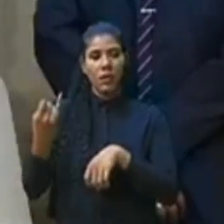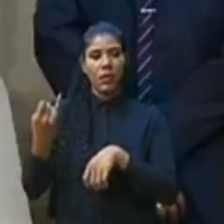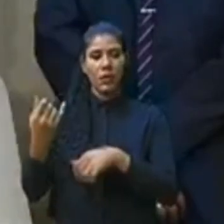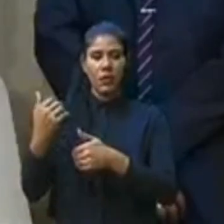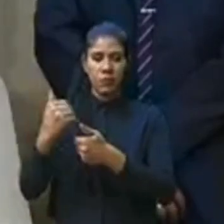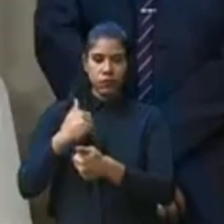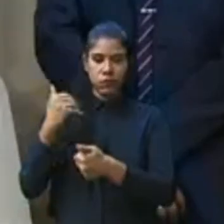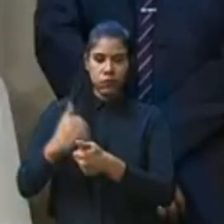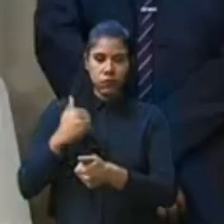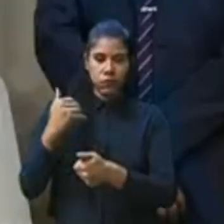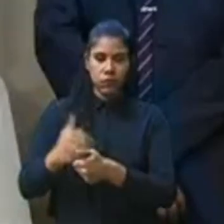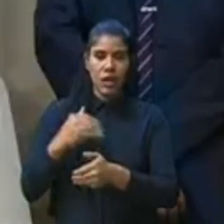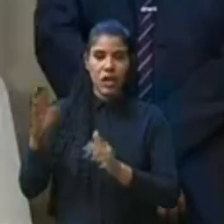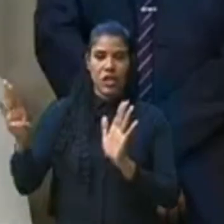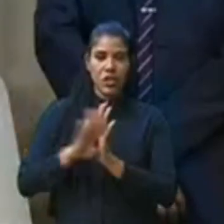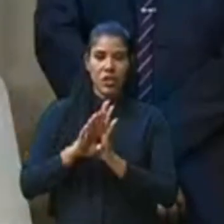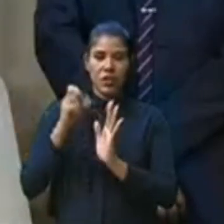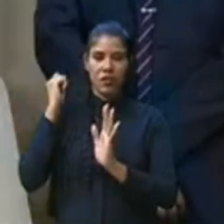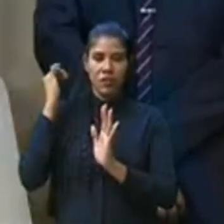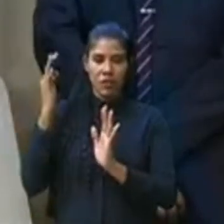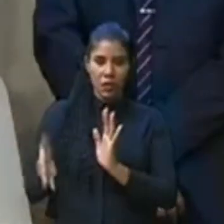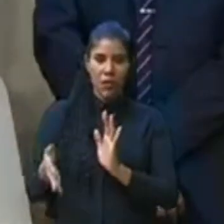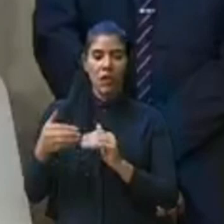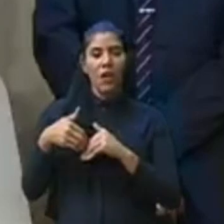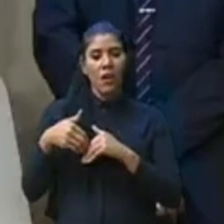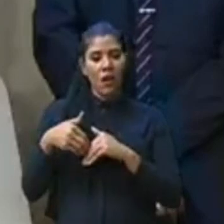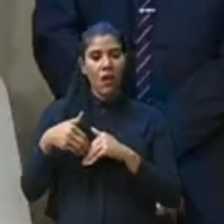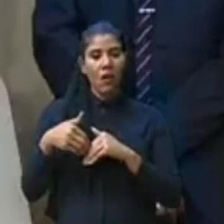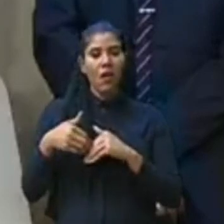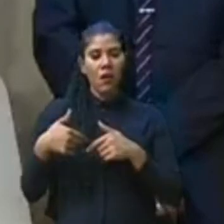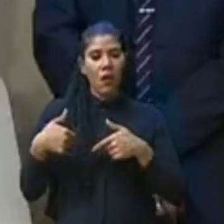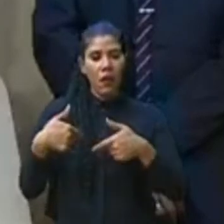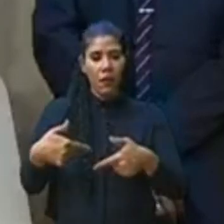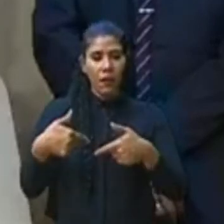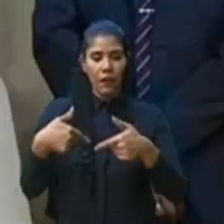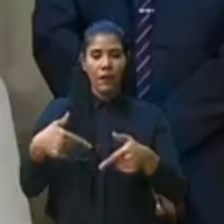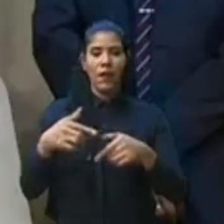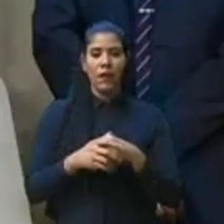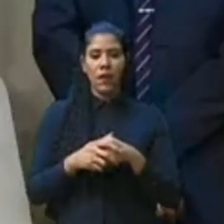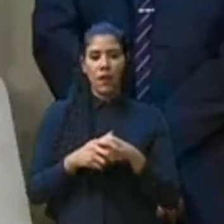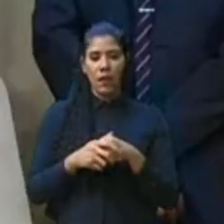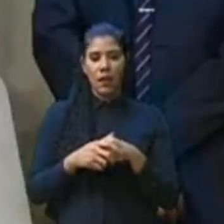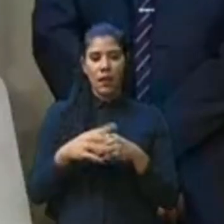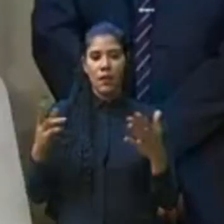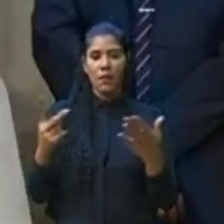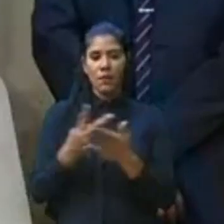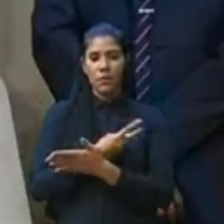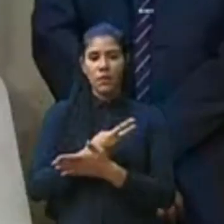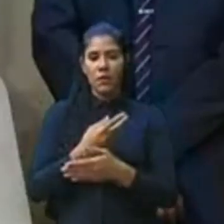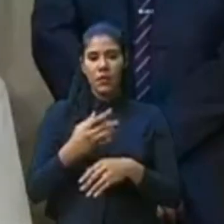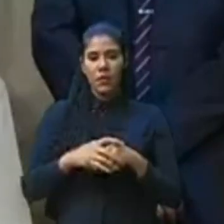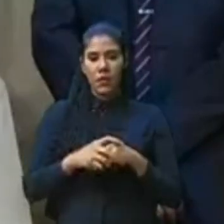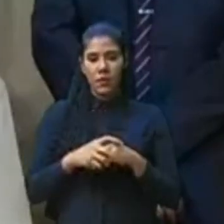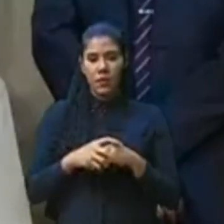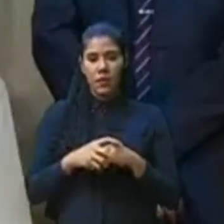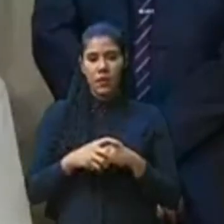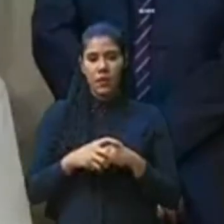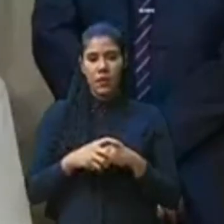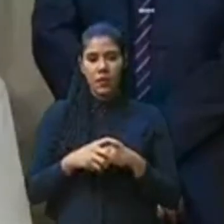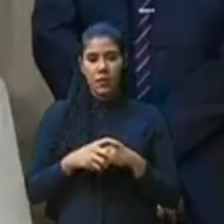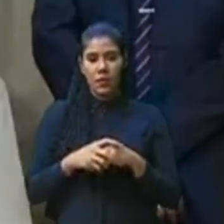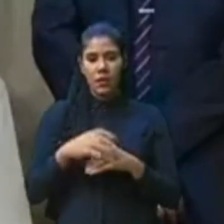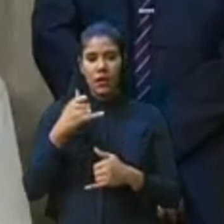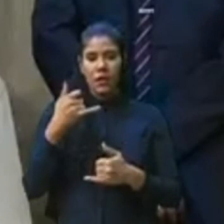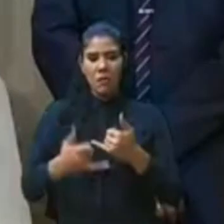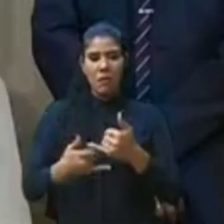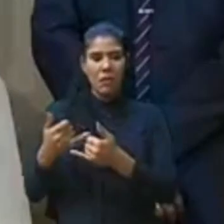a chegar de madrugada e dizer não vai, vai para frente, não desiste, e foi isso realmente que aconteceu. Foi uma brincadeira de